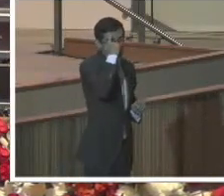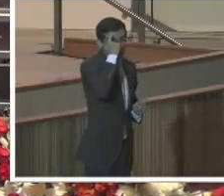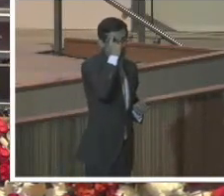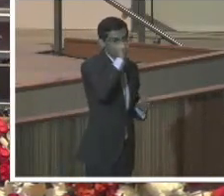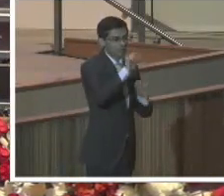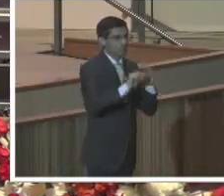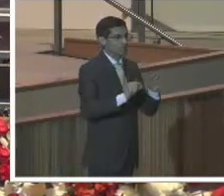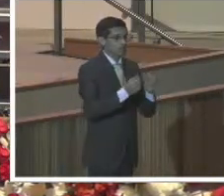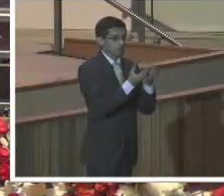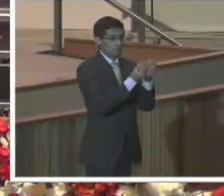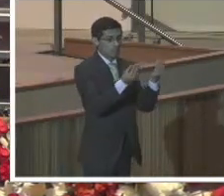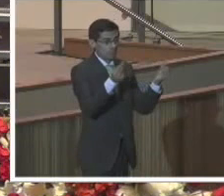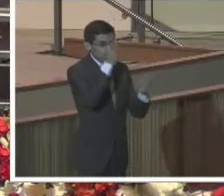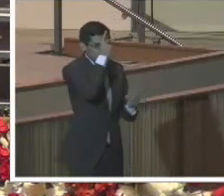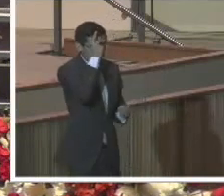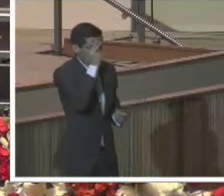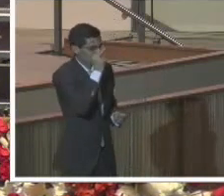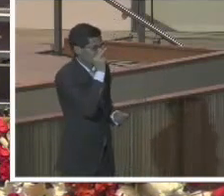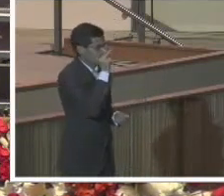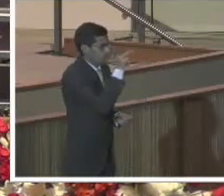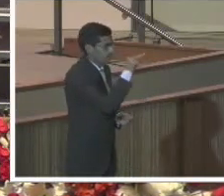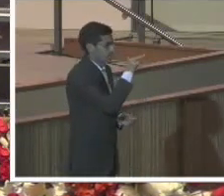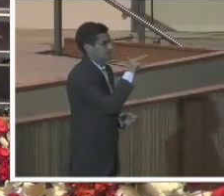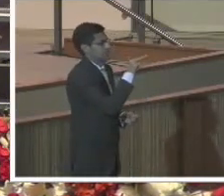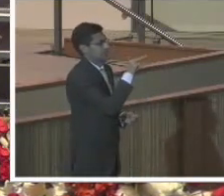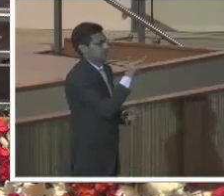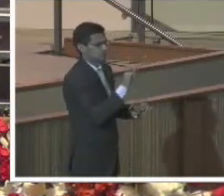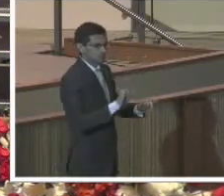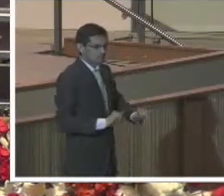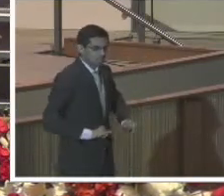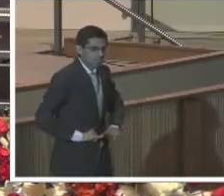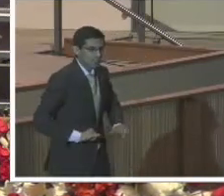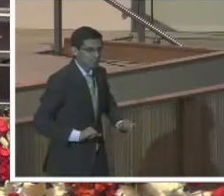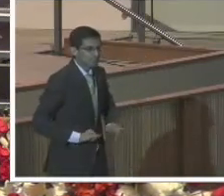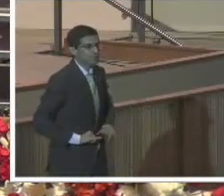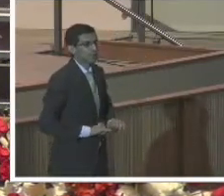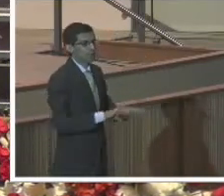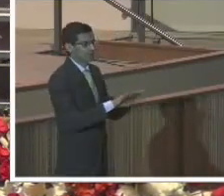pessoas vivem ao enxergar o que está acontecendo com você.